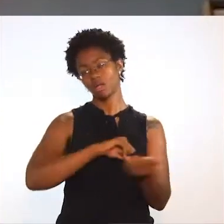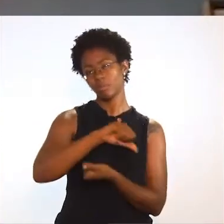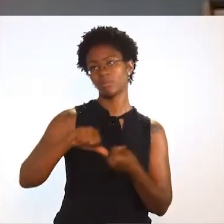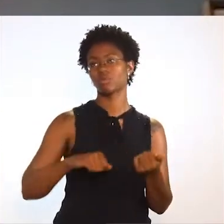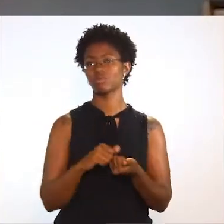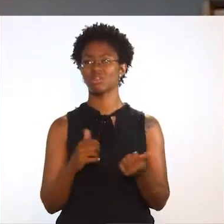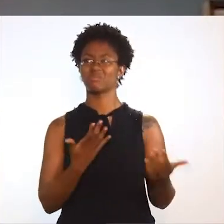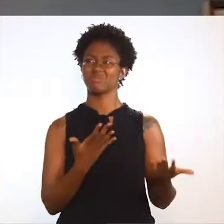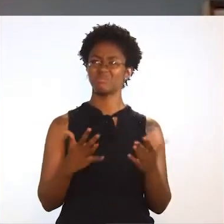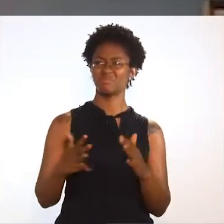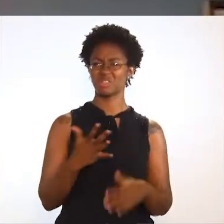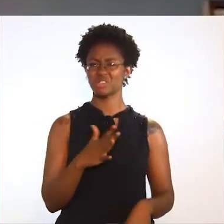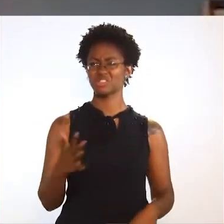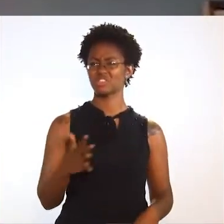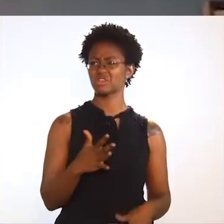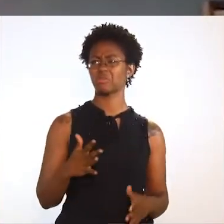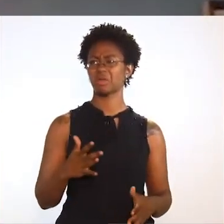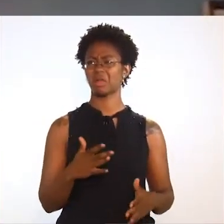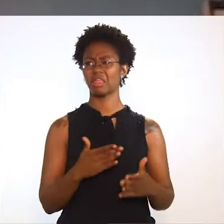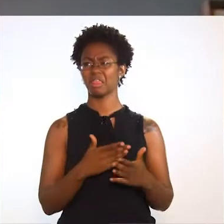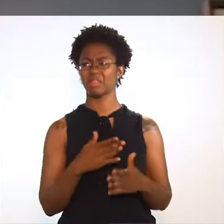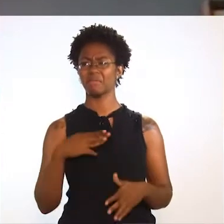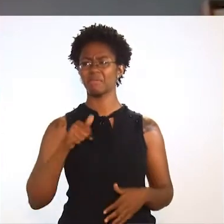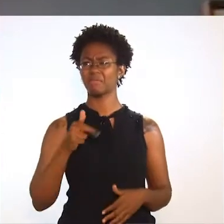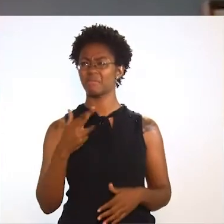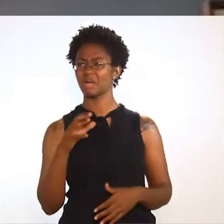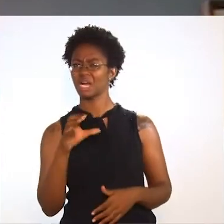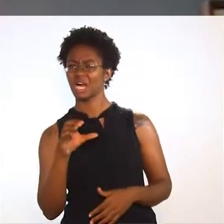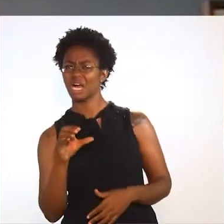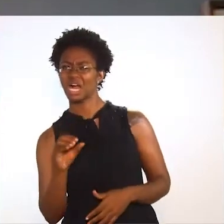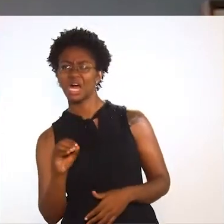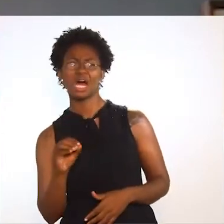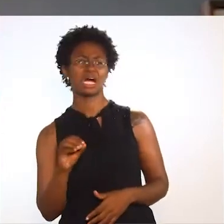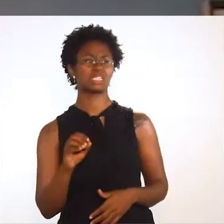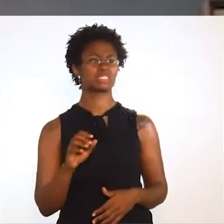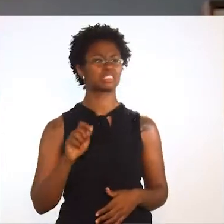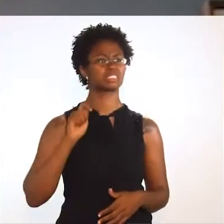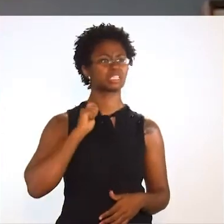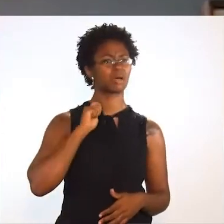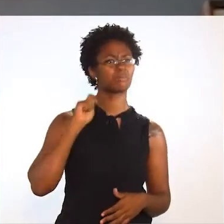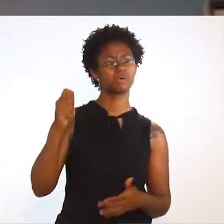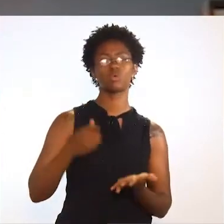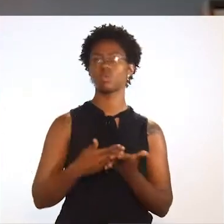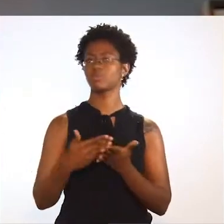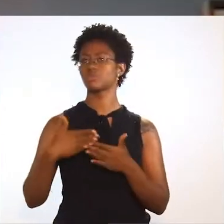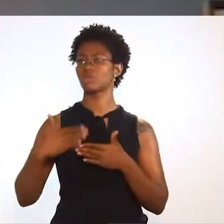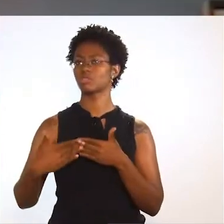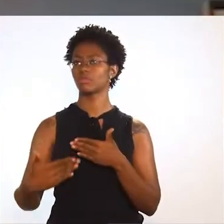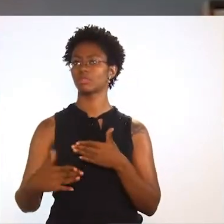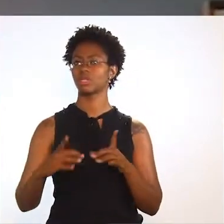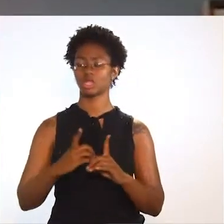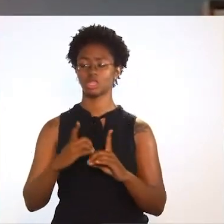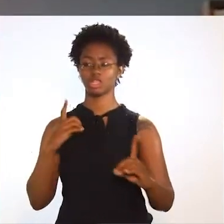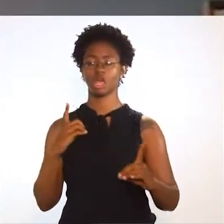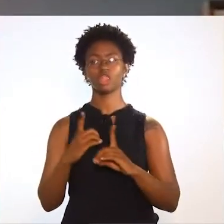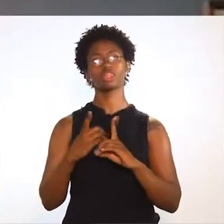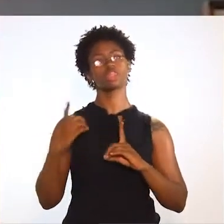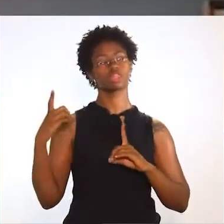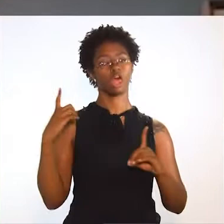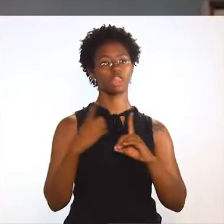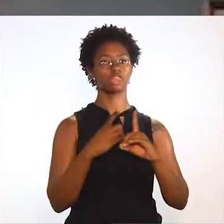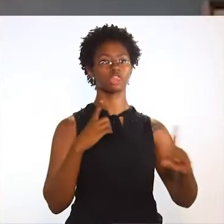que foi ali em meados de 13 de março, aqui no Rio de Janeiro, que começou esse processo de